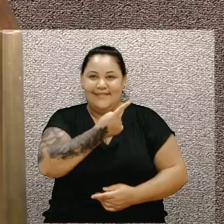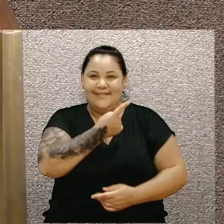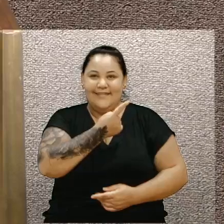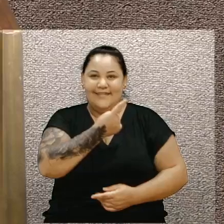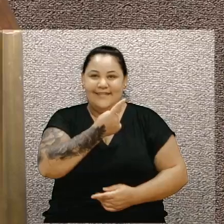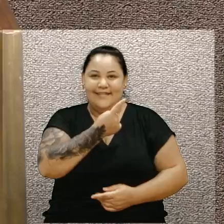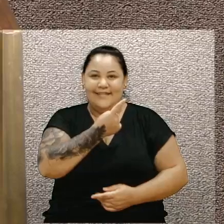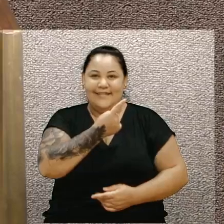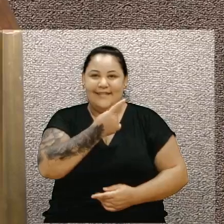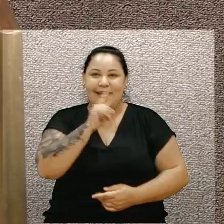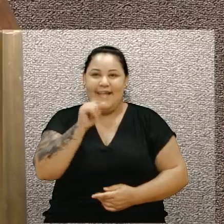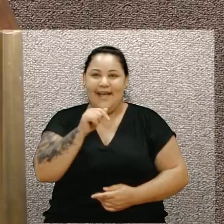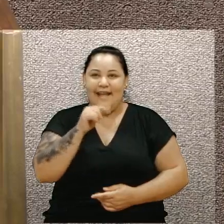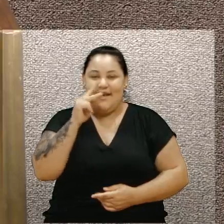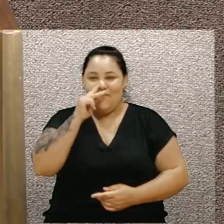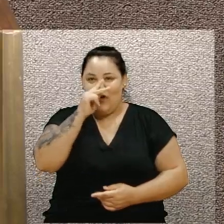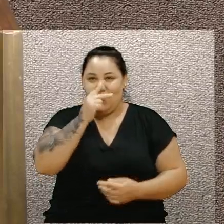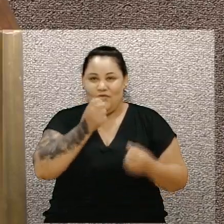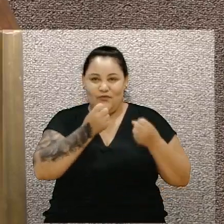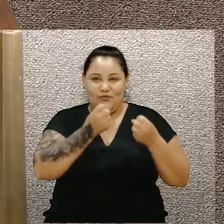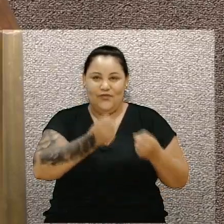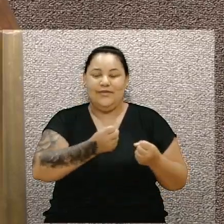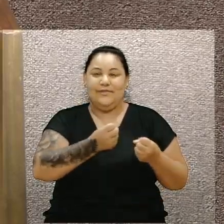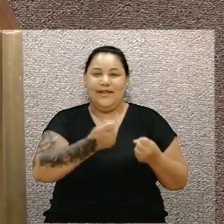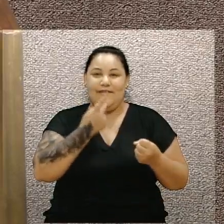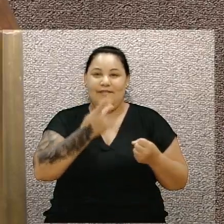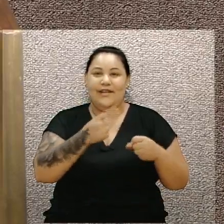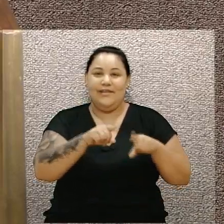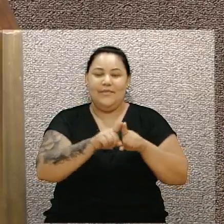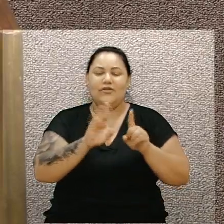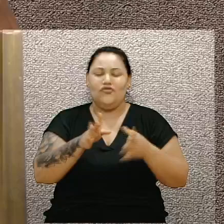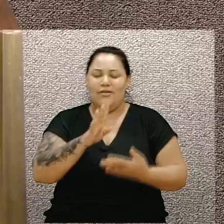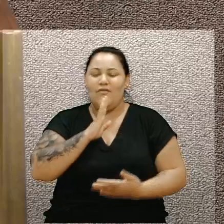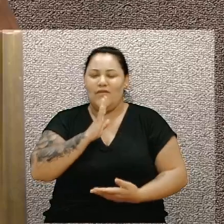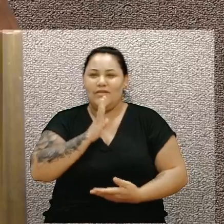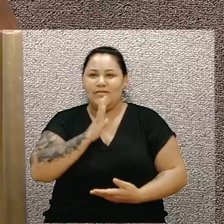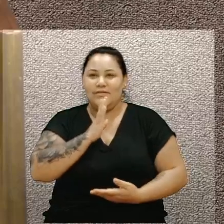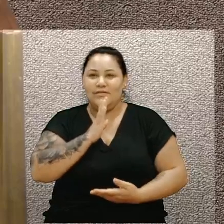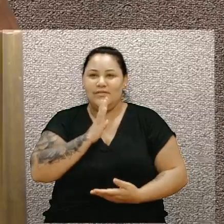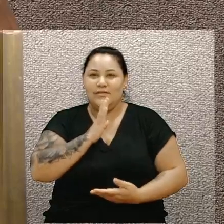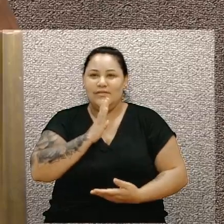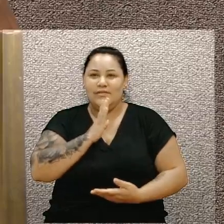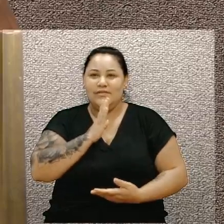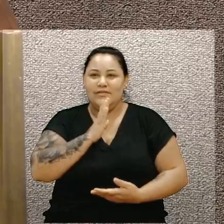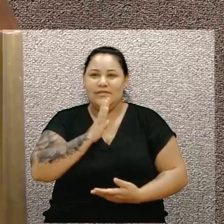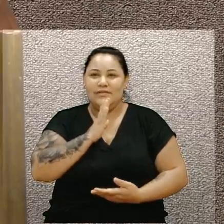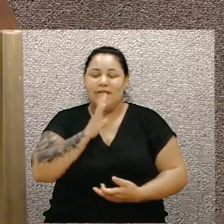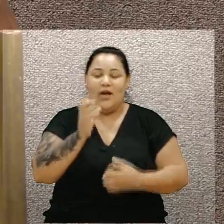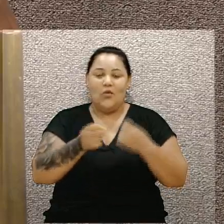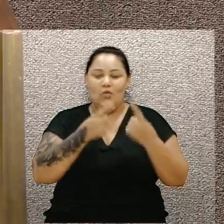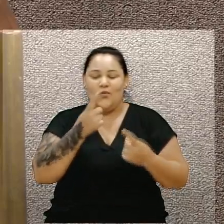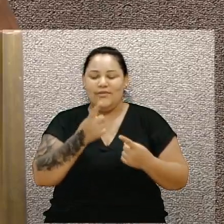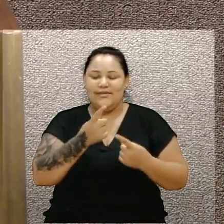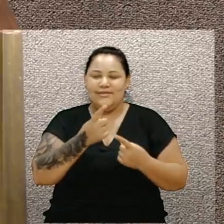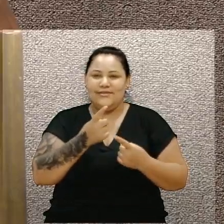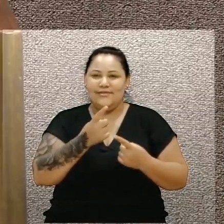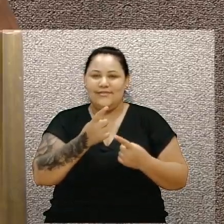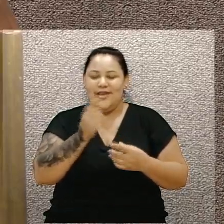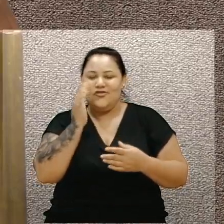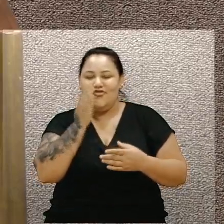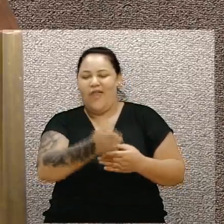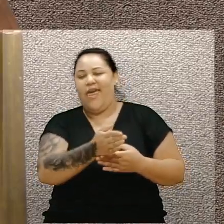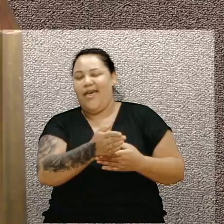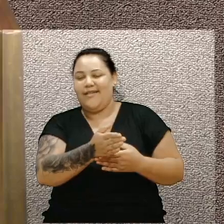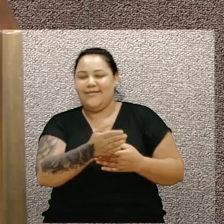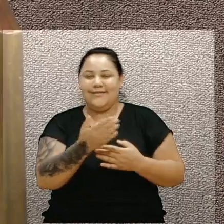nas falas, e parabéns, já o conheço desde o tempo do Madremildo, né? Às vezes de algumas indiretas que a gente dá, mas